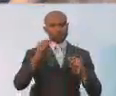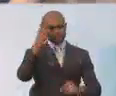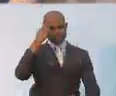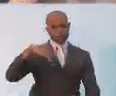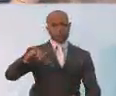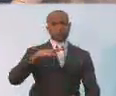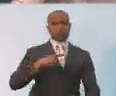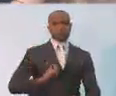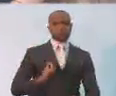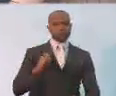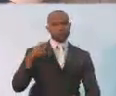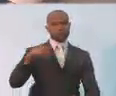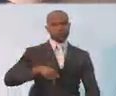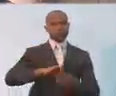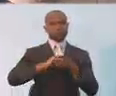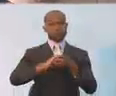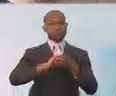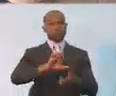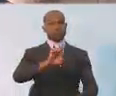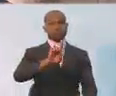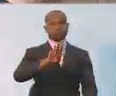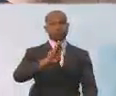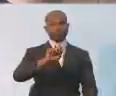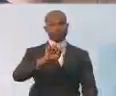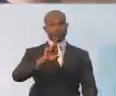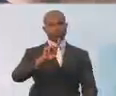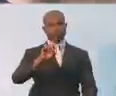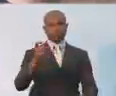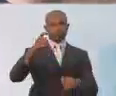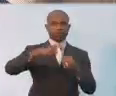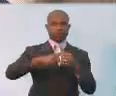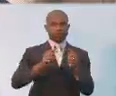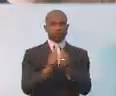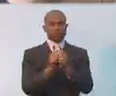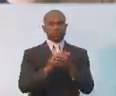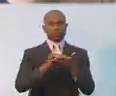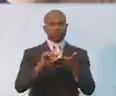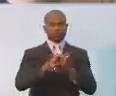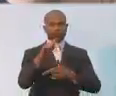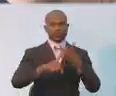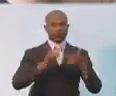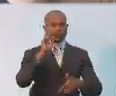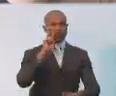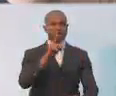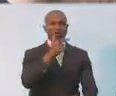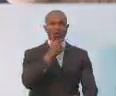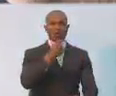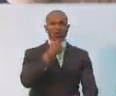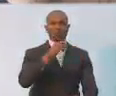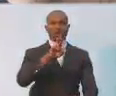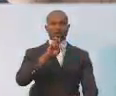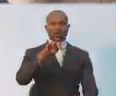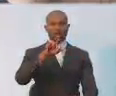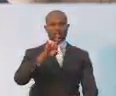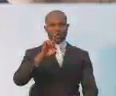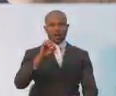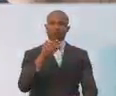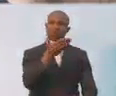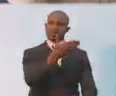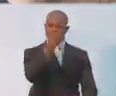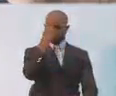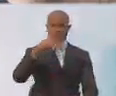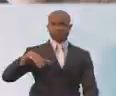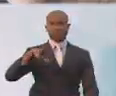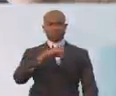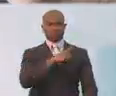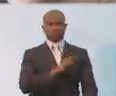presentes, cumprimentar o Eduardo, parceiro lá da Secretaria do Trabalho. Estou vendo o Reinaldo lá na plateia, né, Ronaldo? E os demais